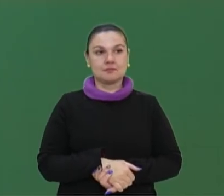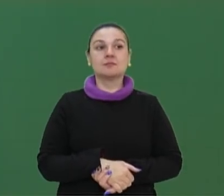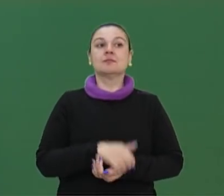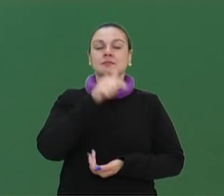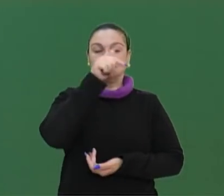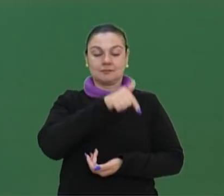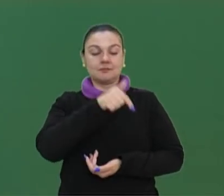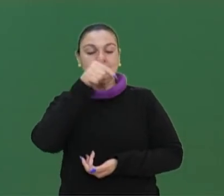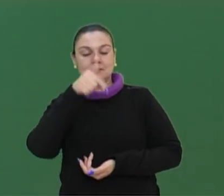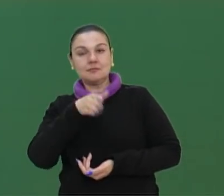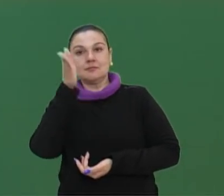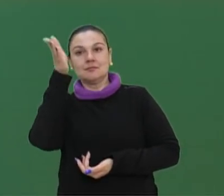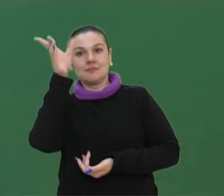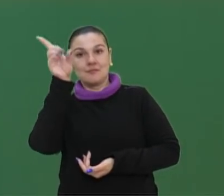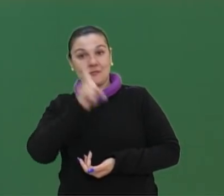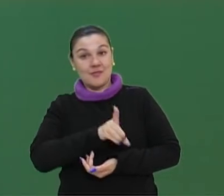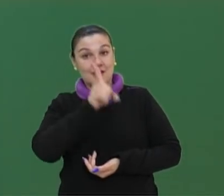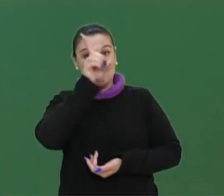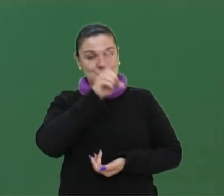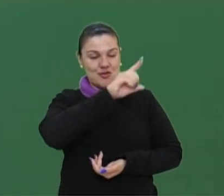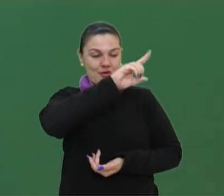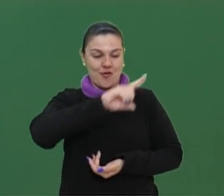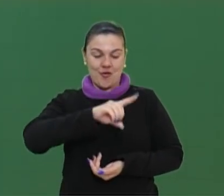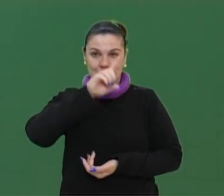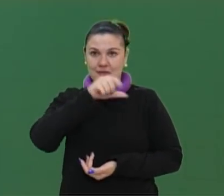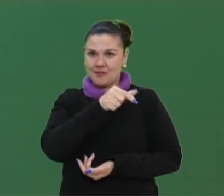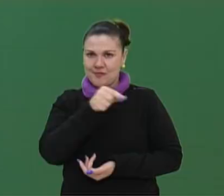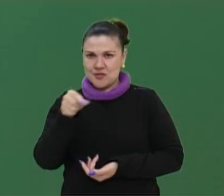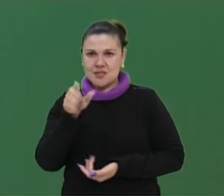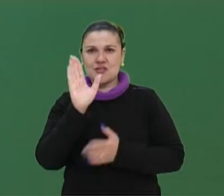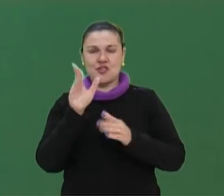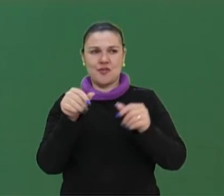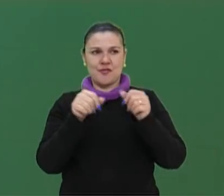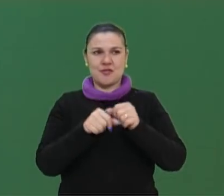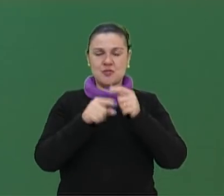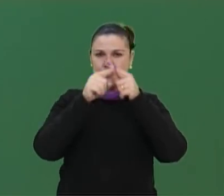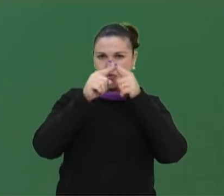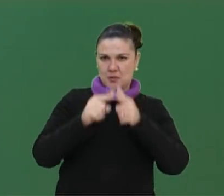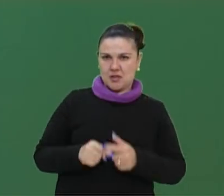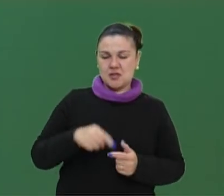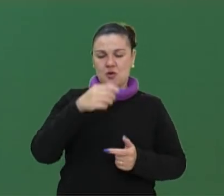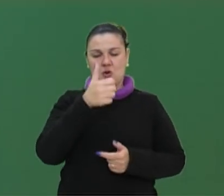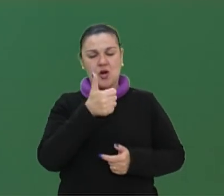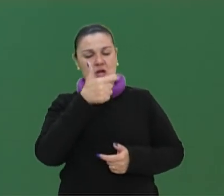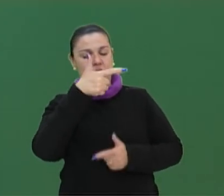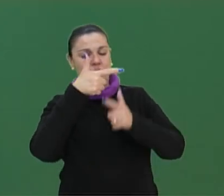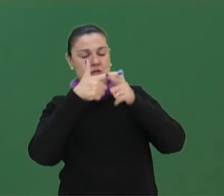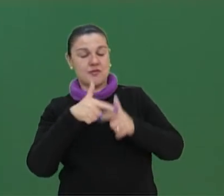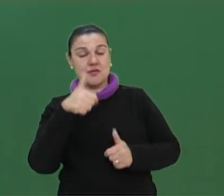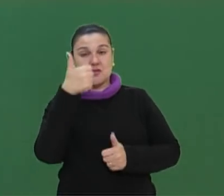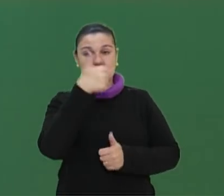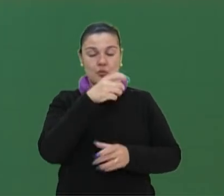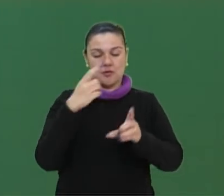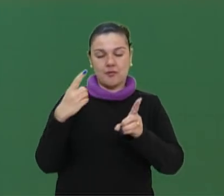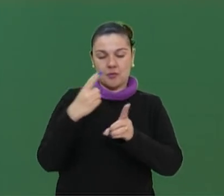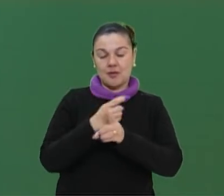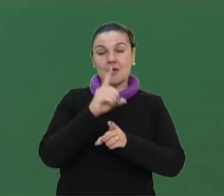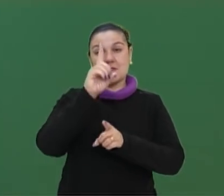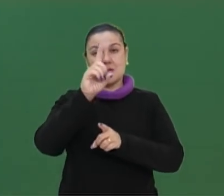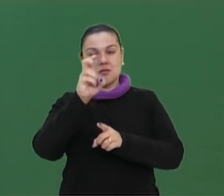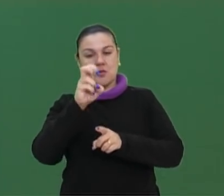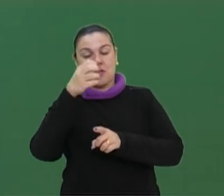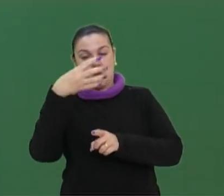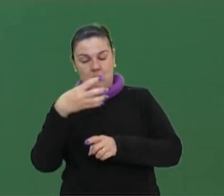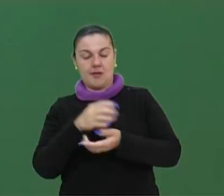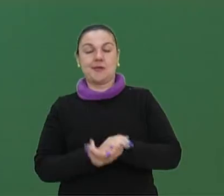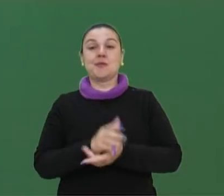São 77 diagonais. Quem fez a multiplicação 14 vezes 11 vai dar